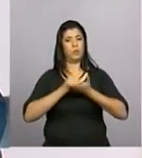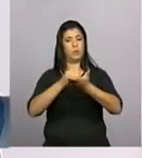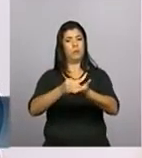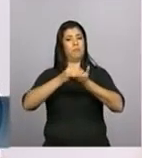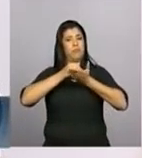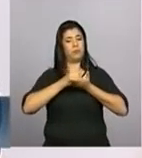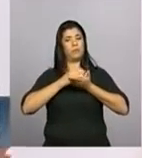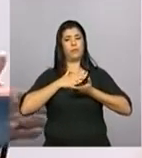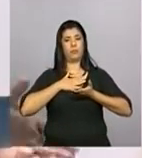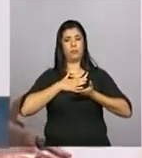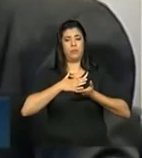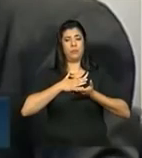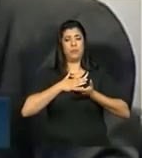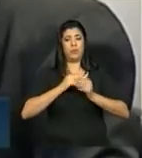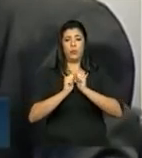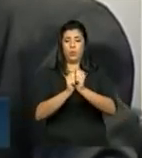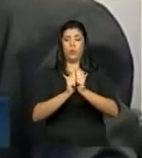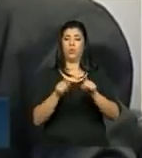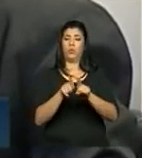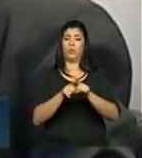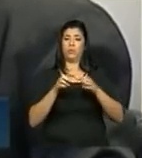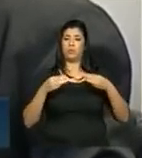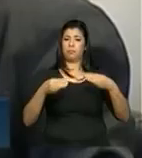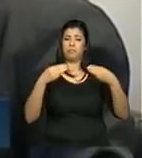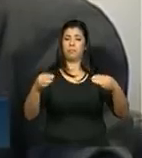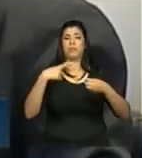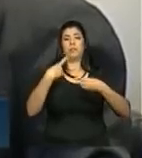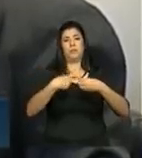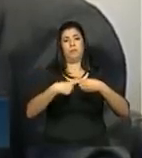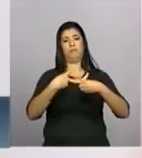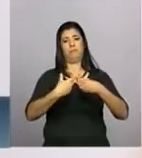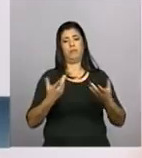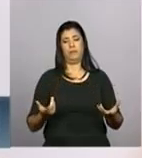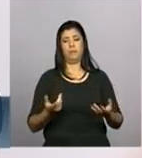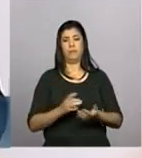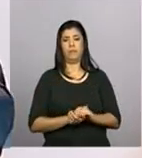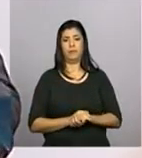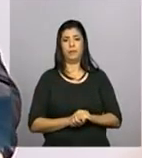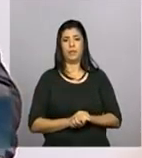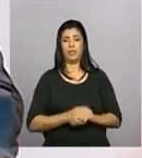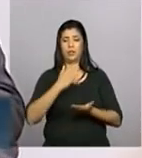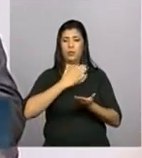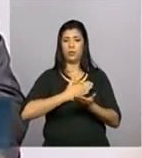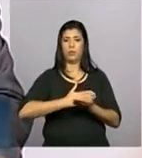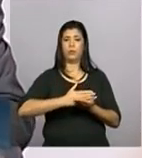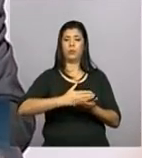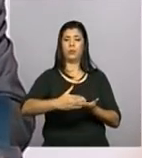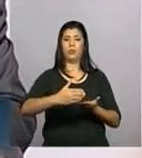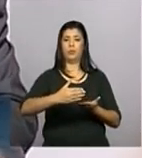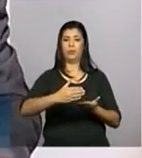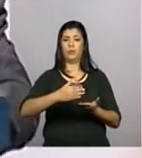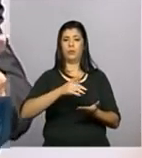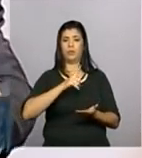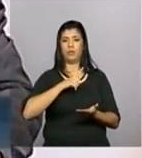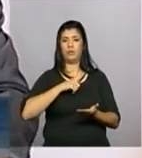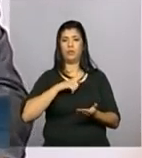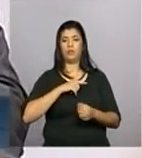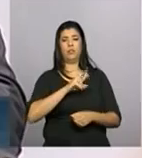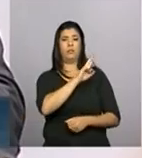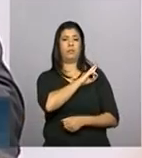que deu ao Ministério das Cidades, mas principalmente a minha pessoa nesse início dessa dessa